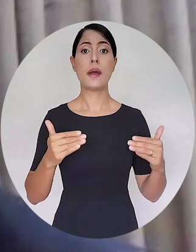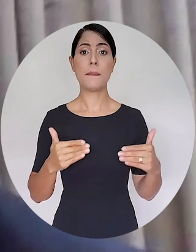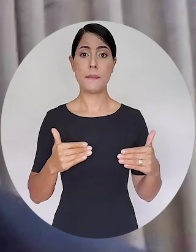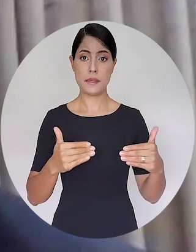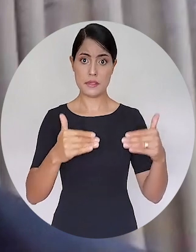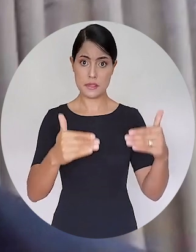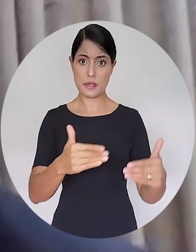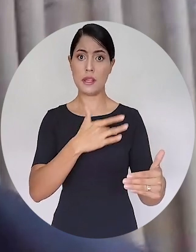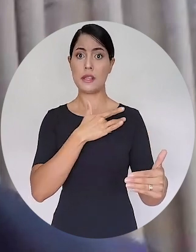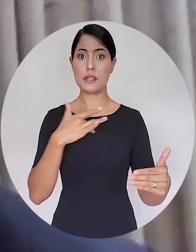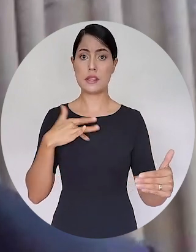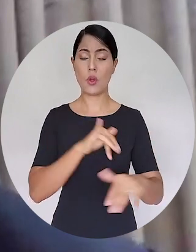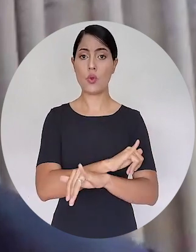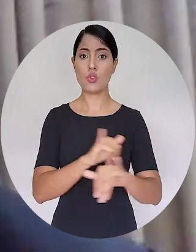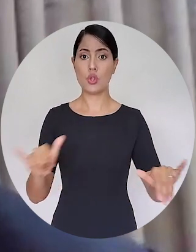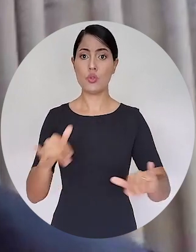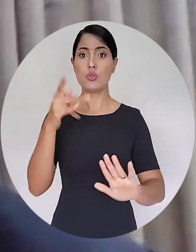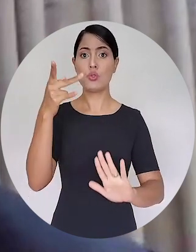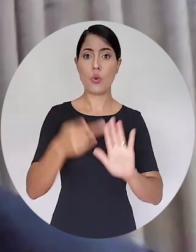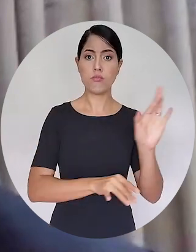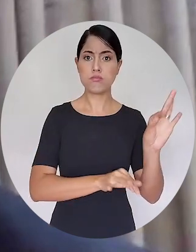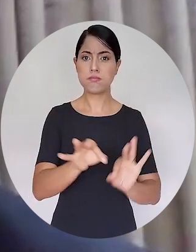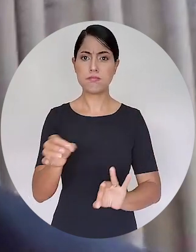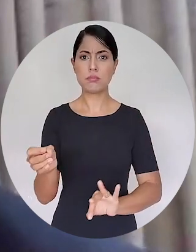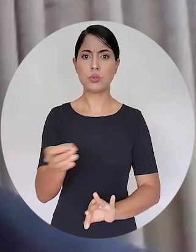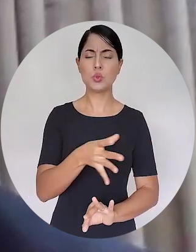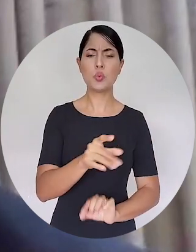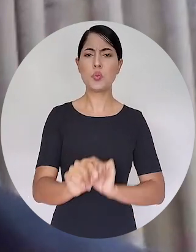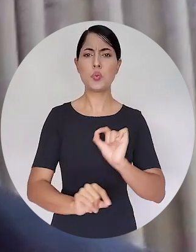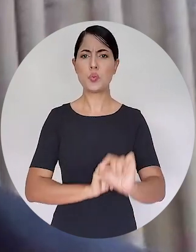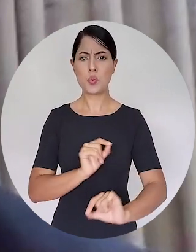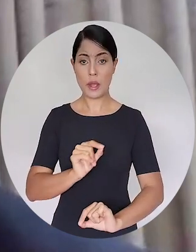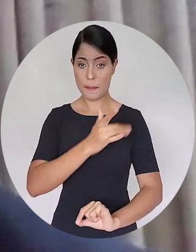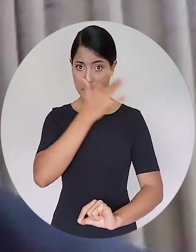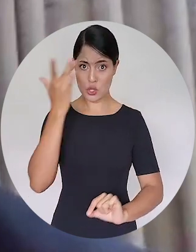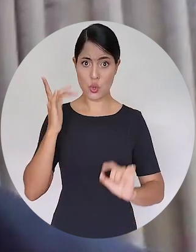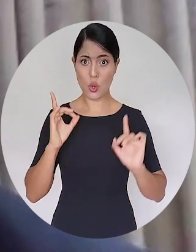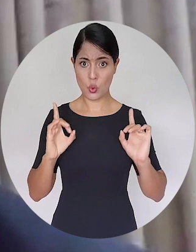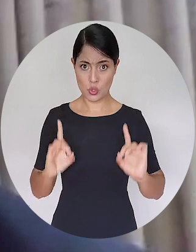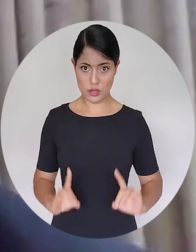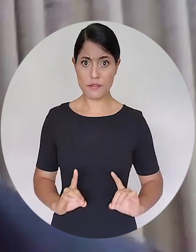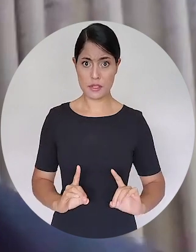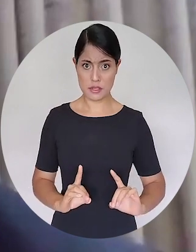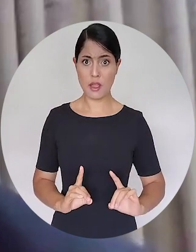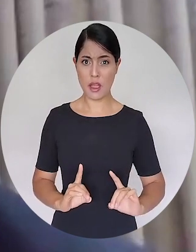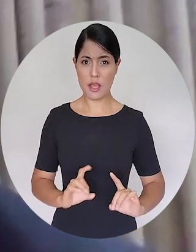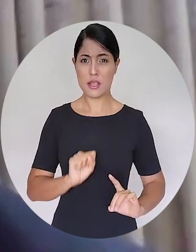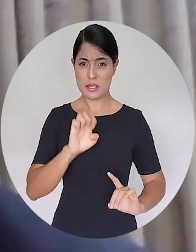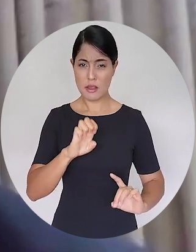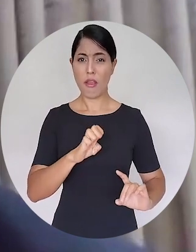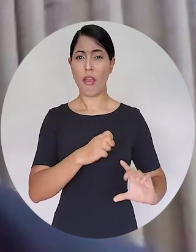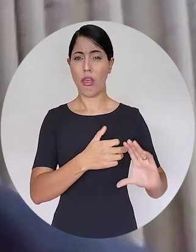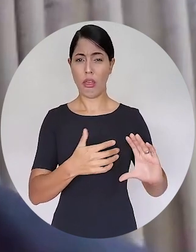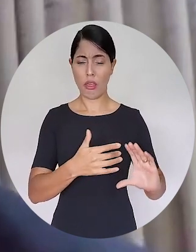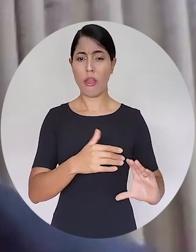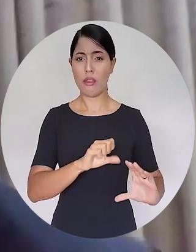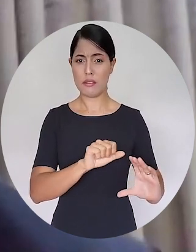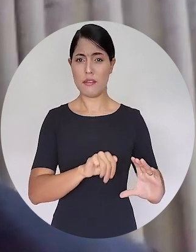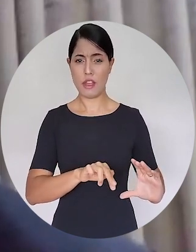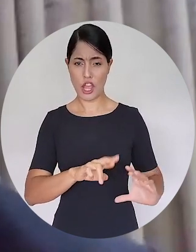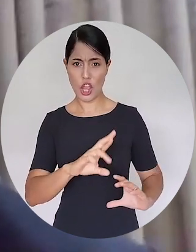de vacinação, dizendo que, pelo menos em relação às pessoas com deficiência, com impedimentos mais severos, essas estarão